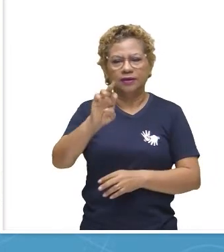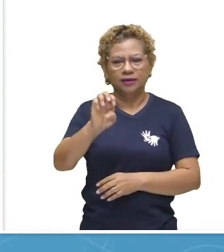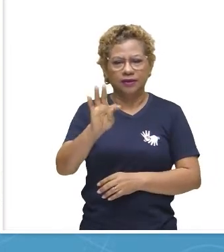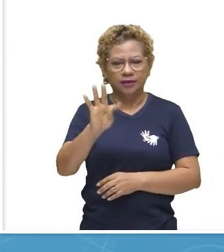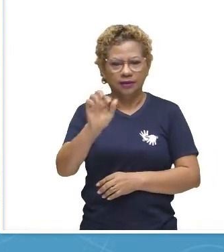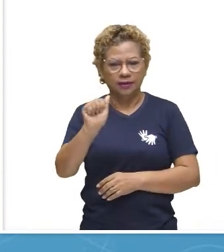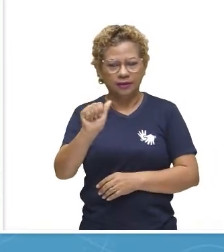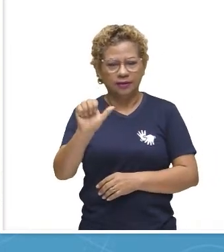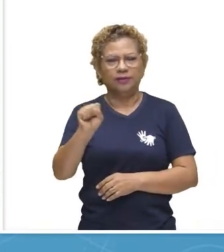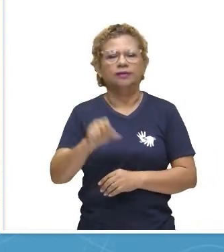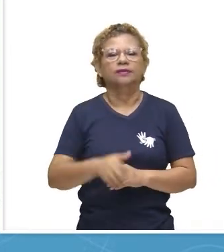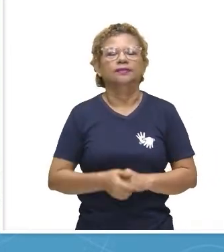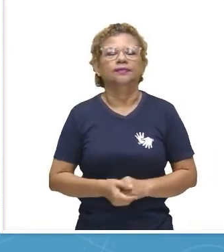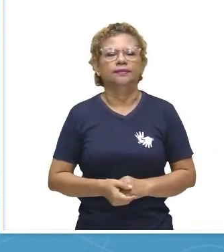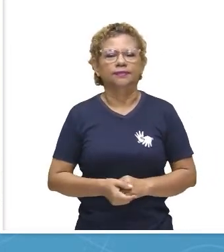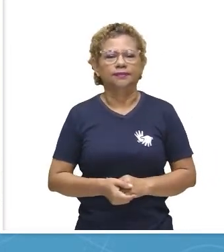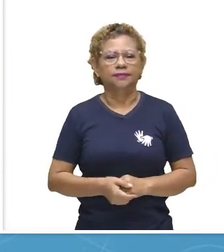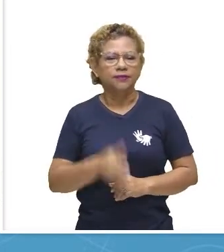conteúdo.